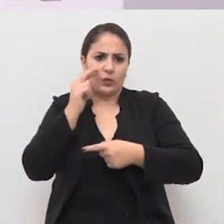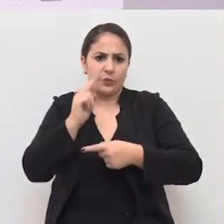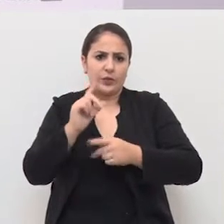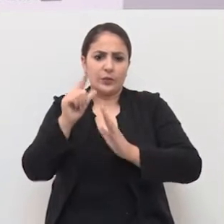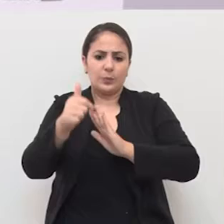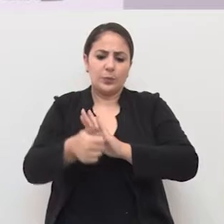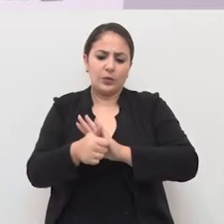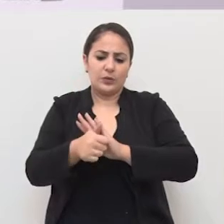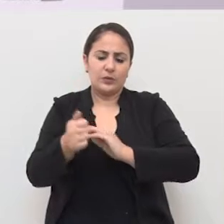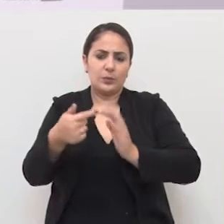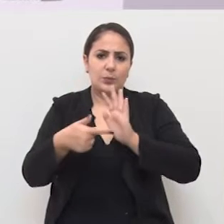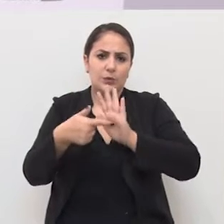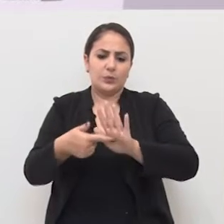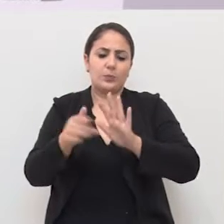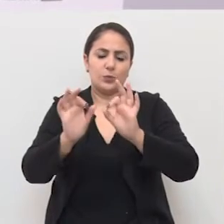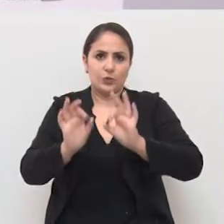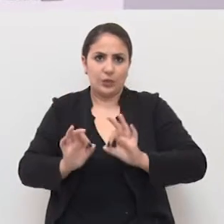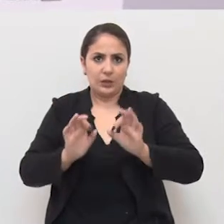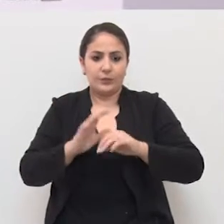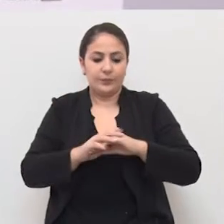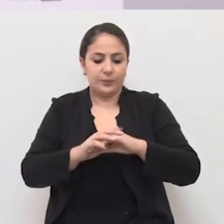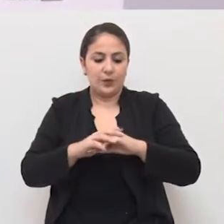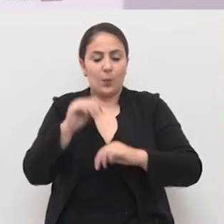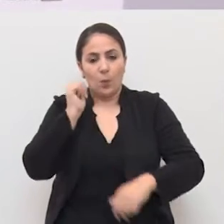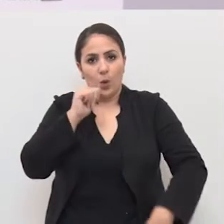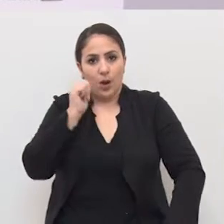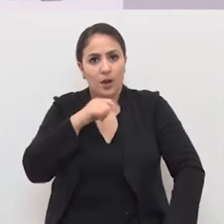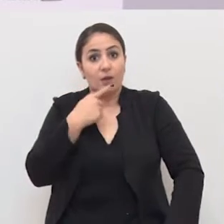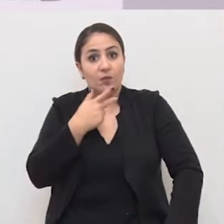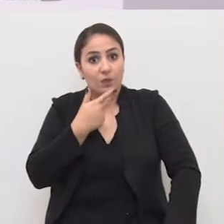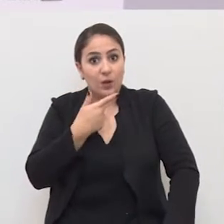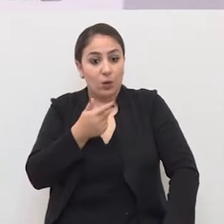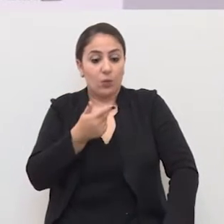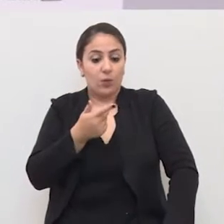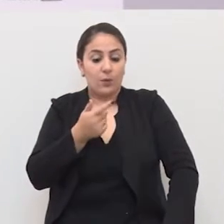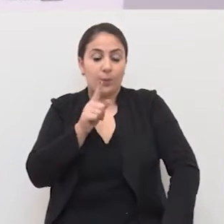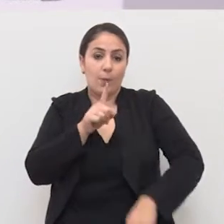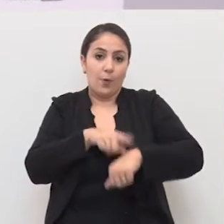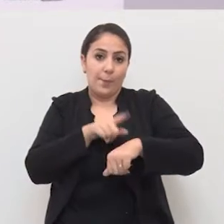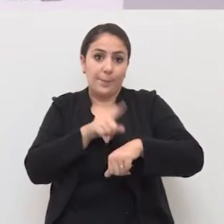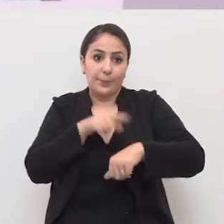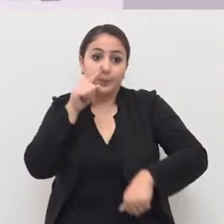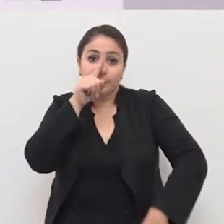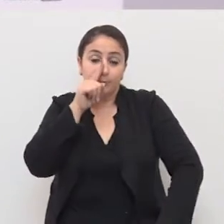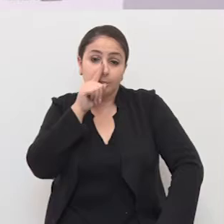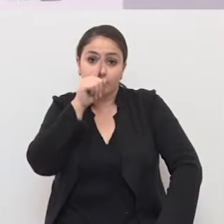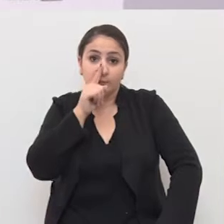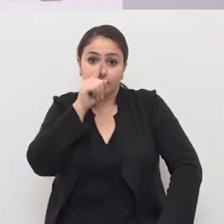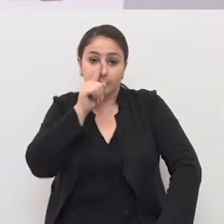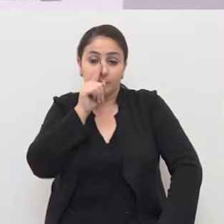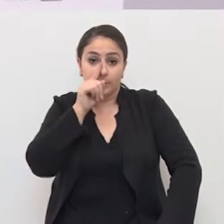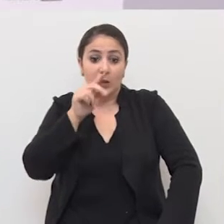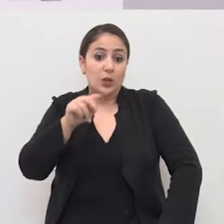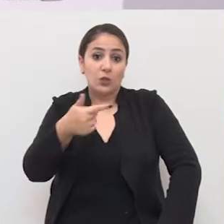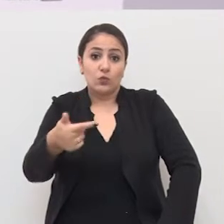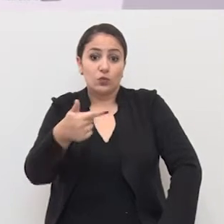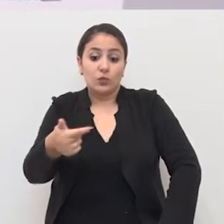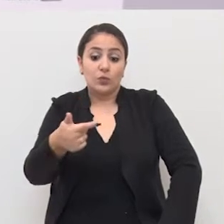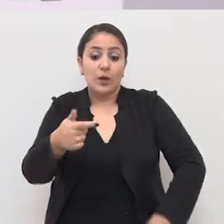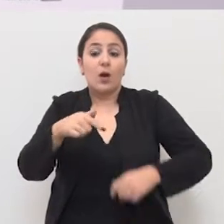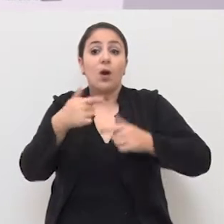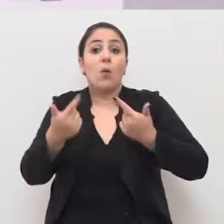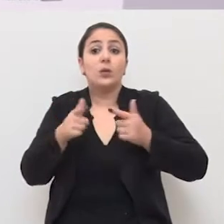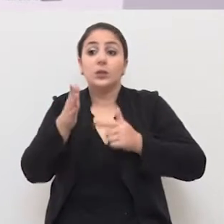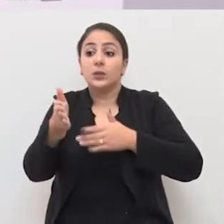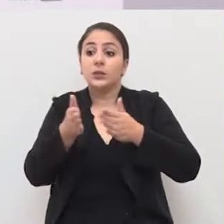sequência posterior à apresentação do projeto, de mulheres que nos relataram situações de risco onde elas não tiveram a